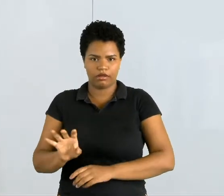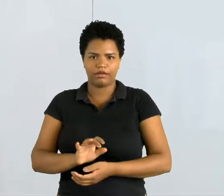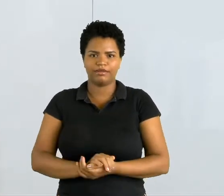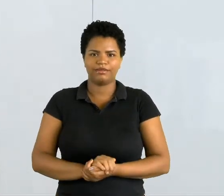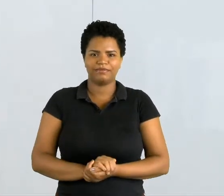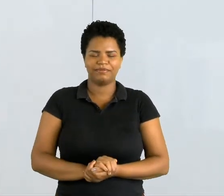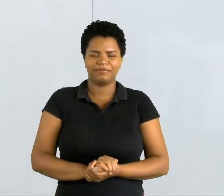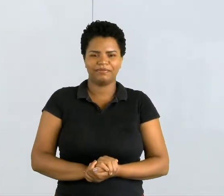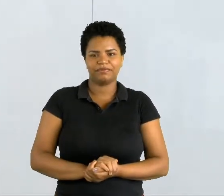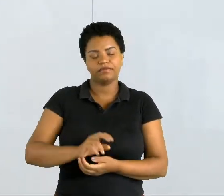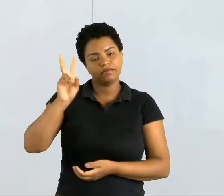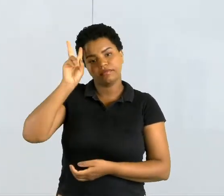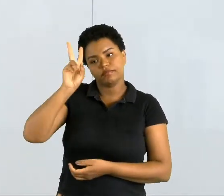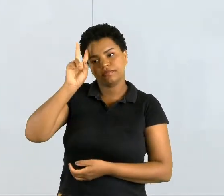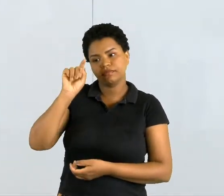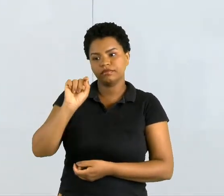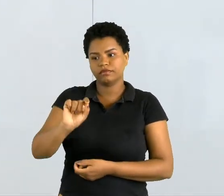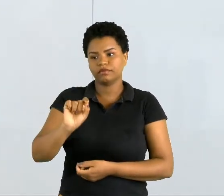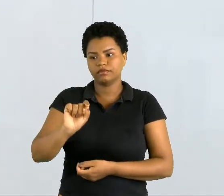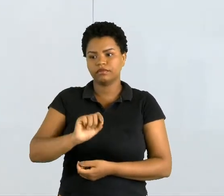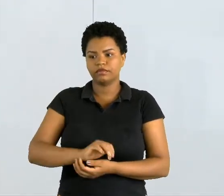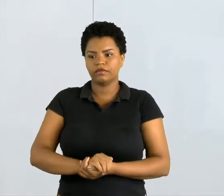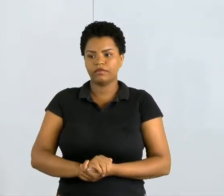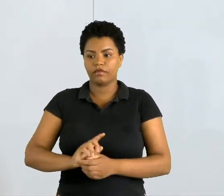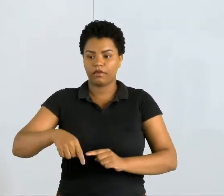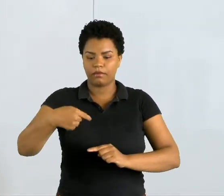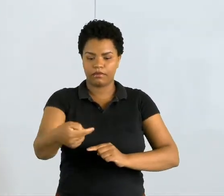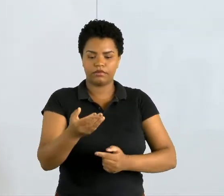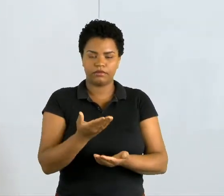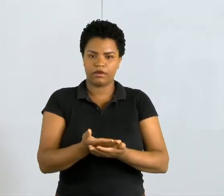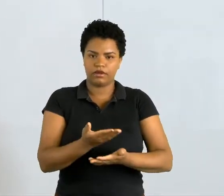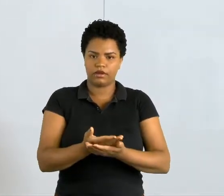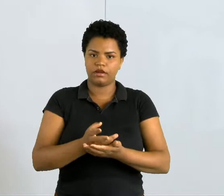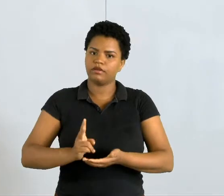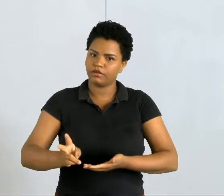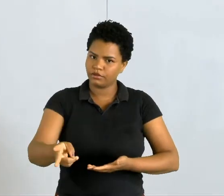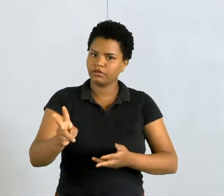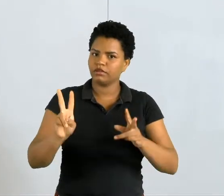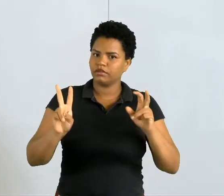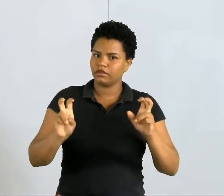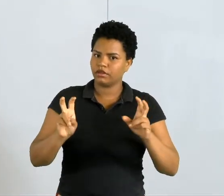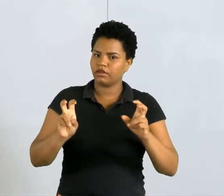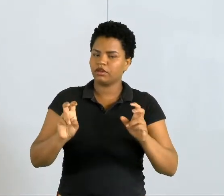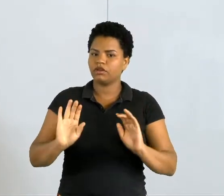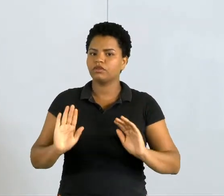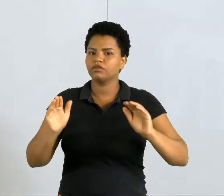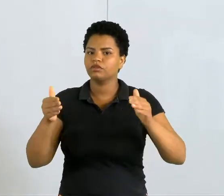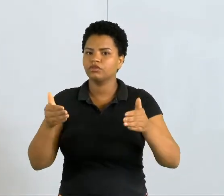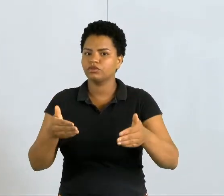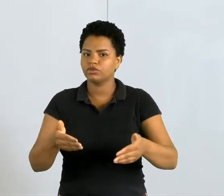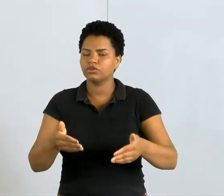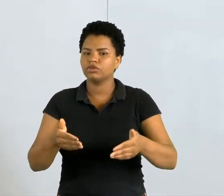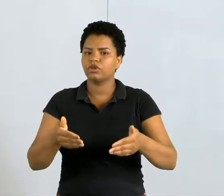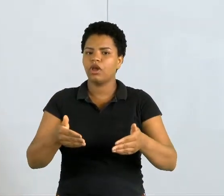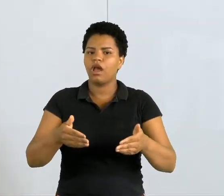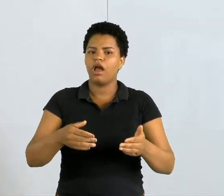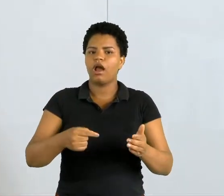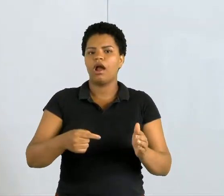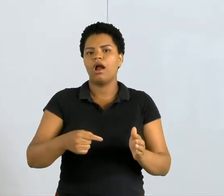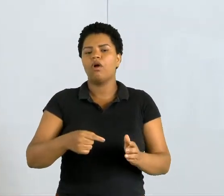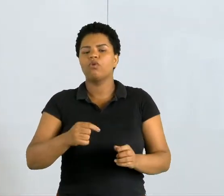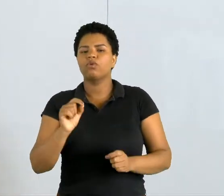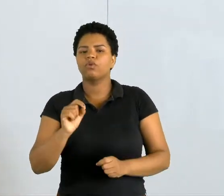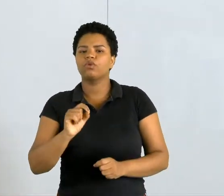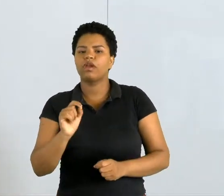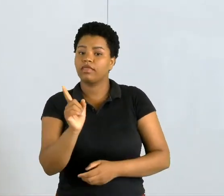tá? Lembrando que na próxima aula daremos continuidade ao assunto, trabalhando especificamente as formas negativas,